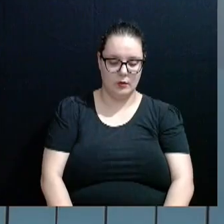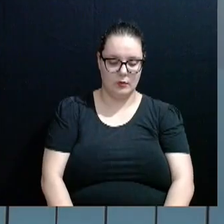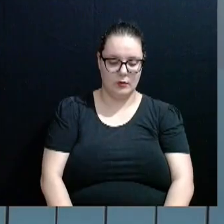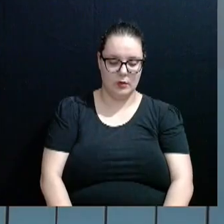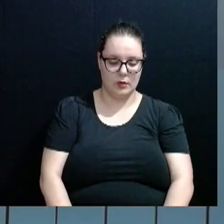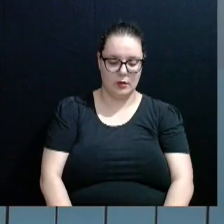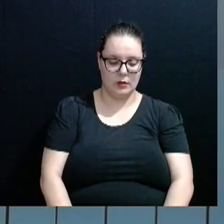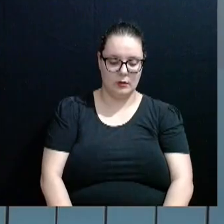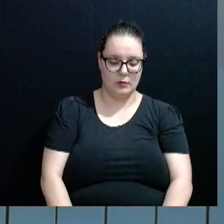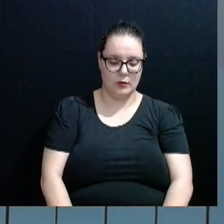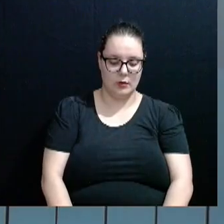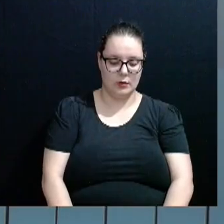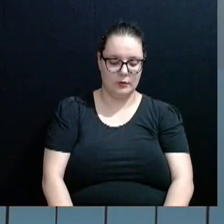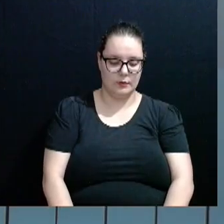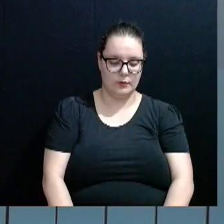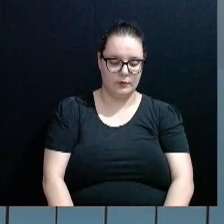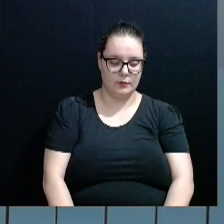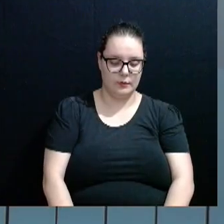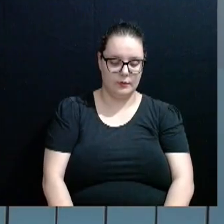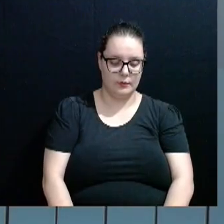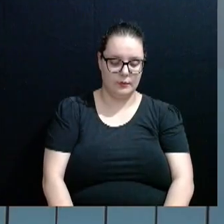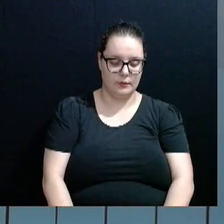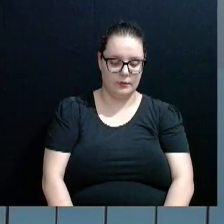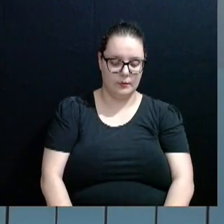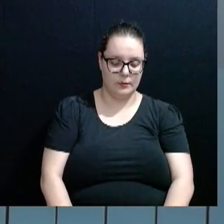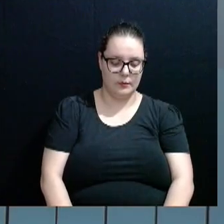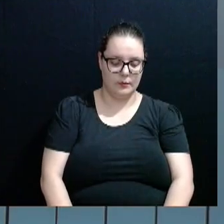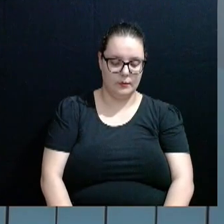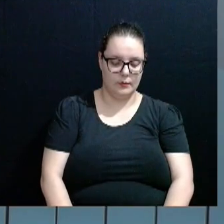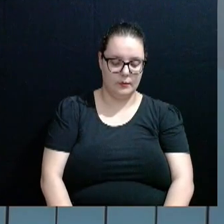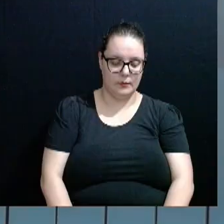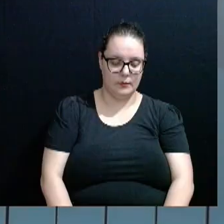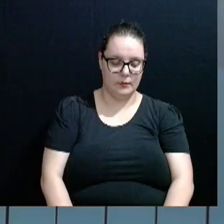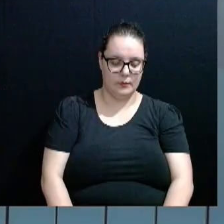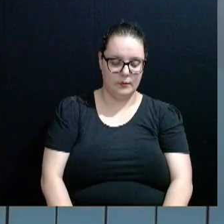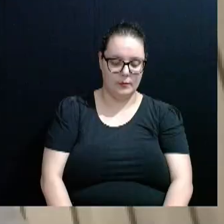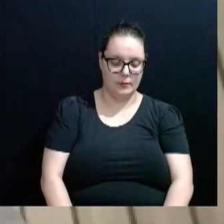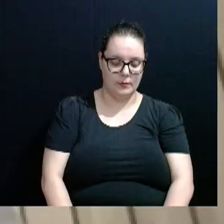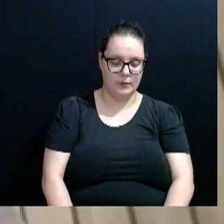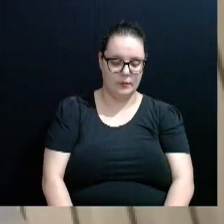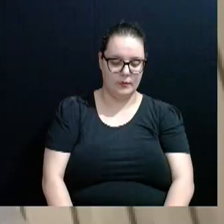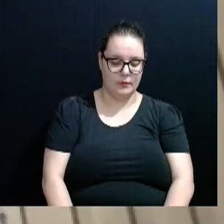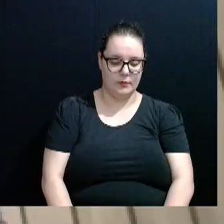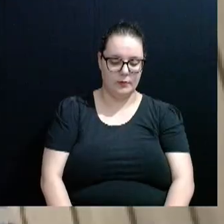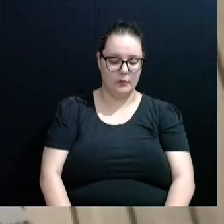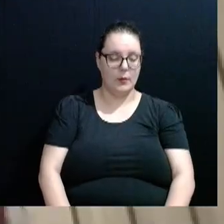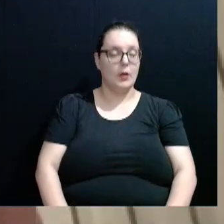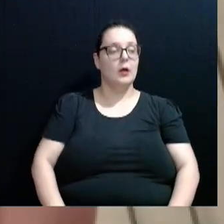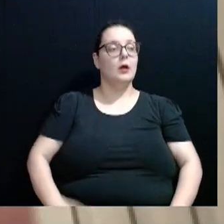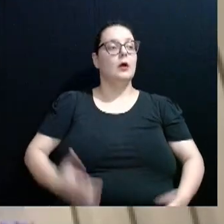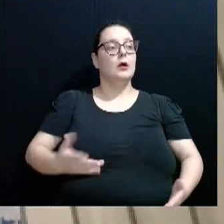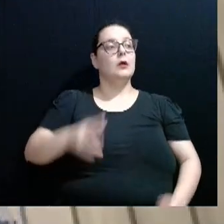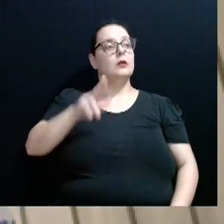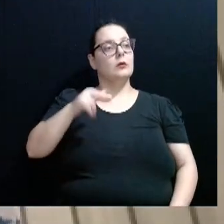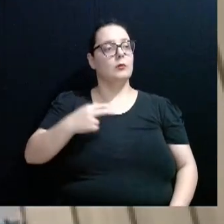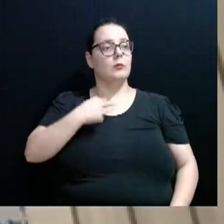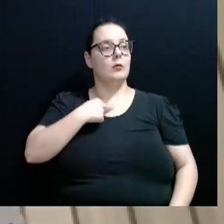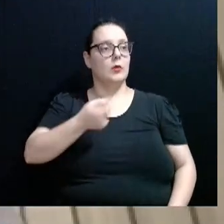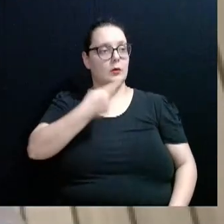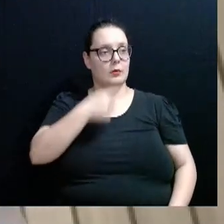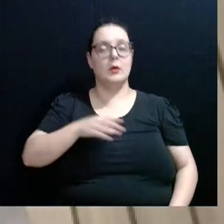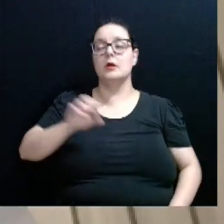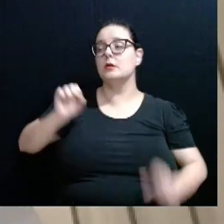sentindo, o importante é não se automedicar, é isso, né? Exato. Esse é o recado principal, nunca